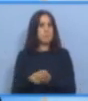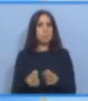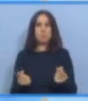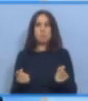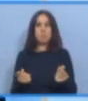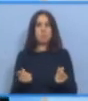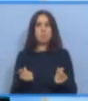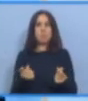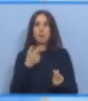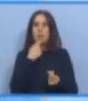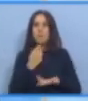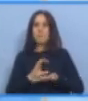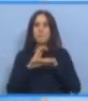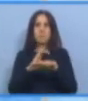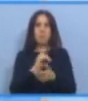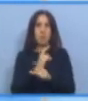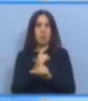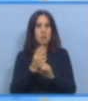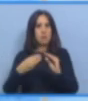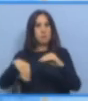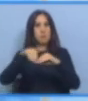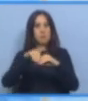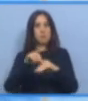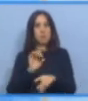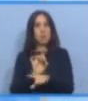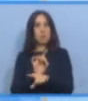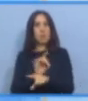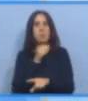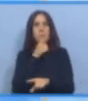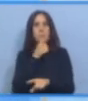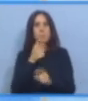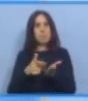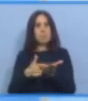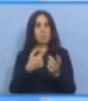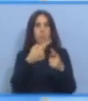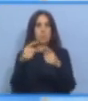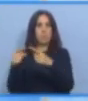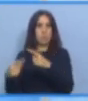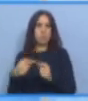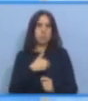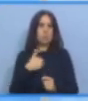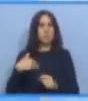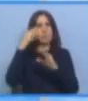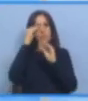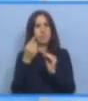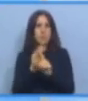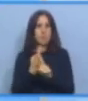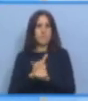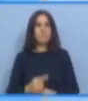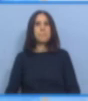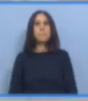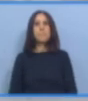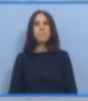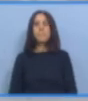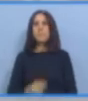ultrapassado com financiamento também acrescido em relação às outras necessidades na área da saúde, da educação, etc. Tem que